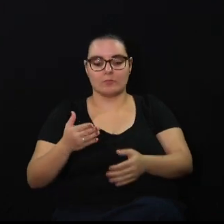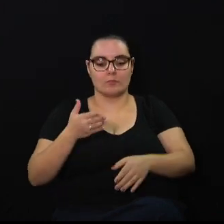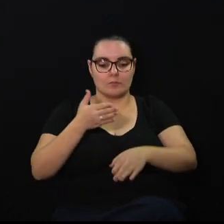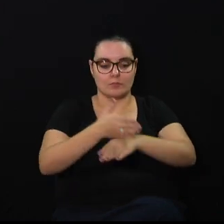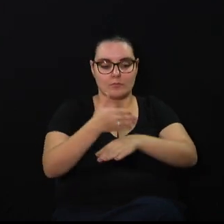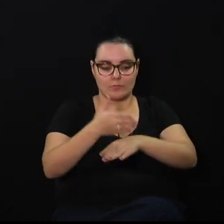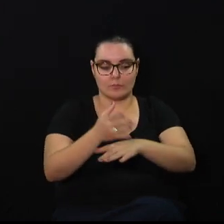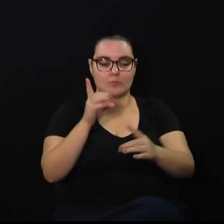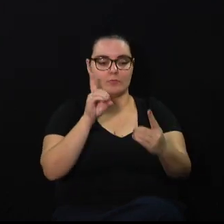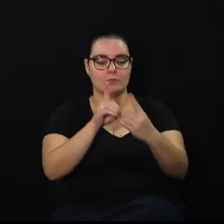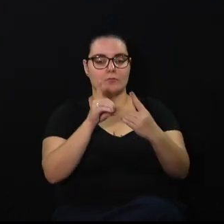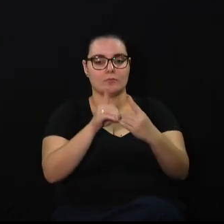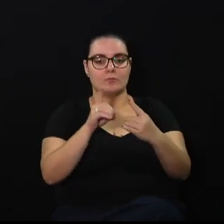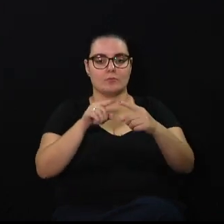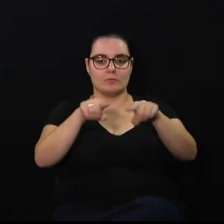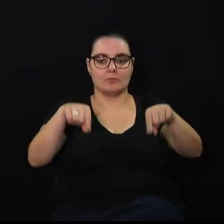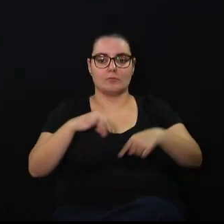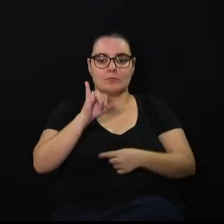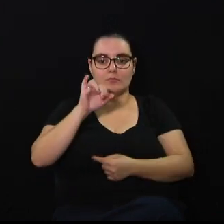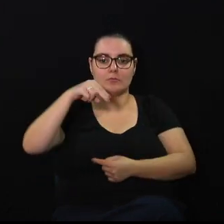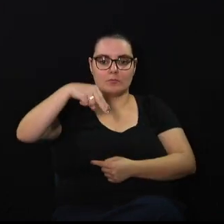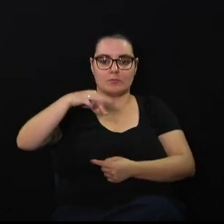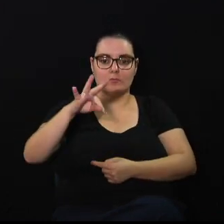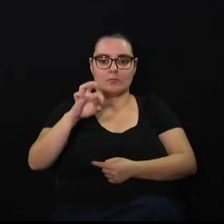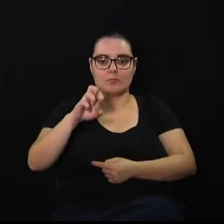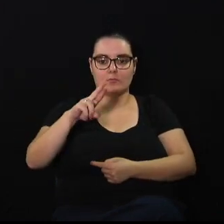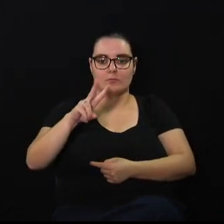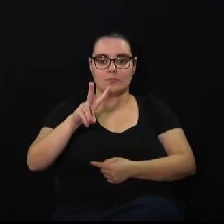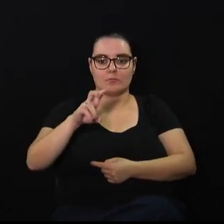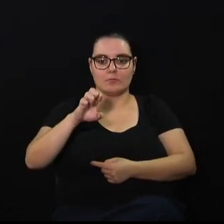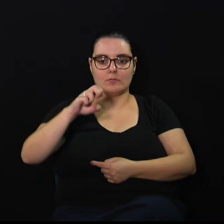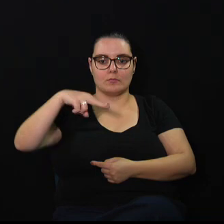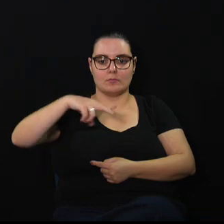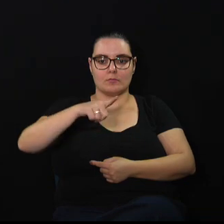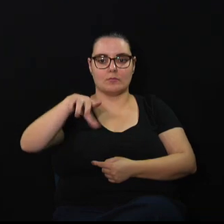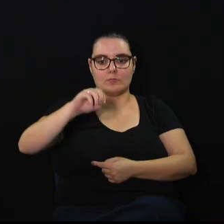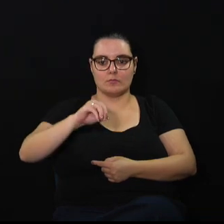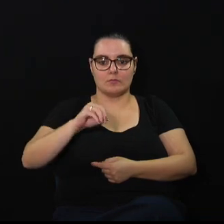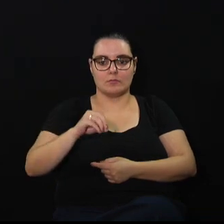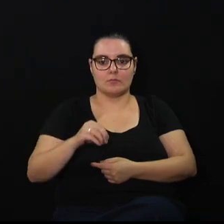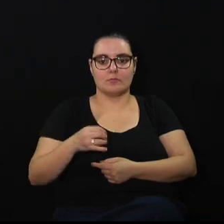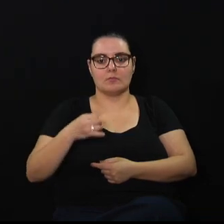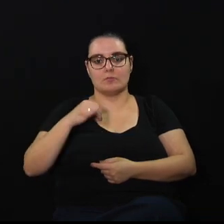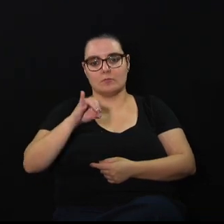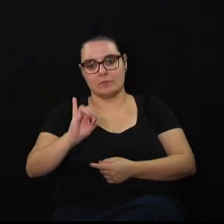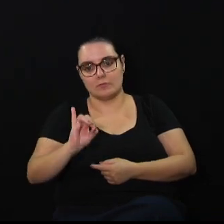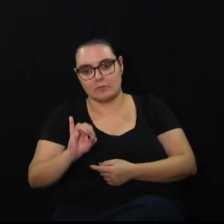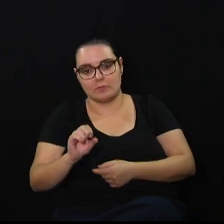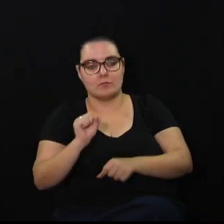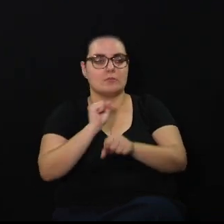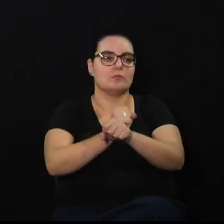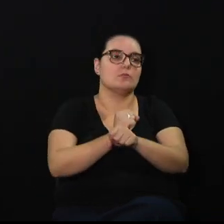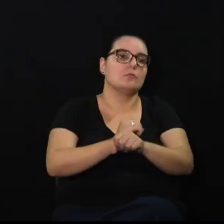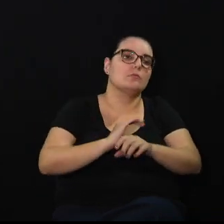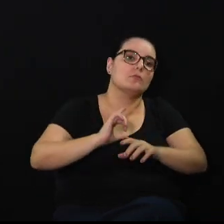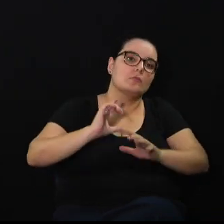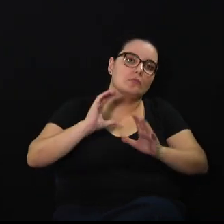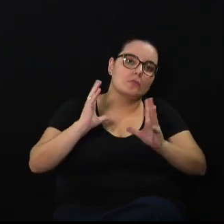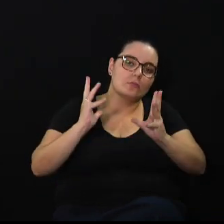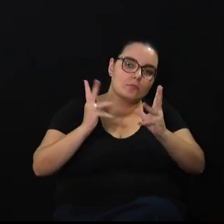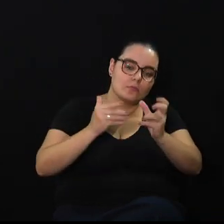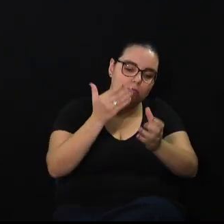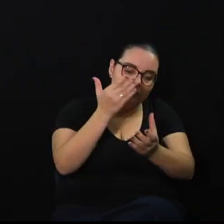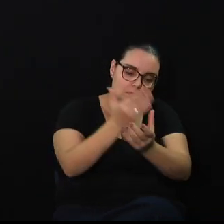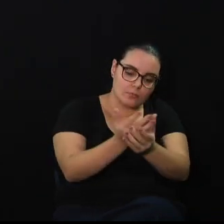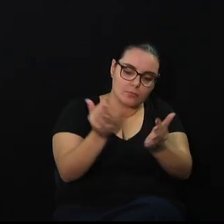é se a criança for esperar o processo caminhar desenrolar para receber a todo aquele tratamento